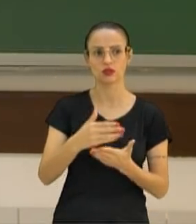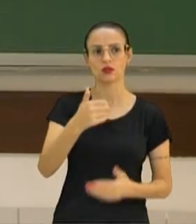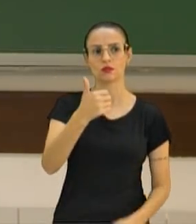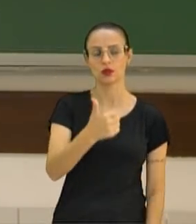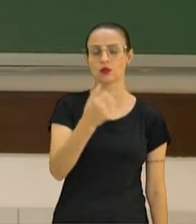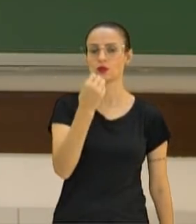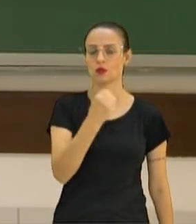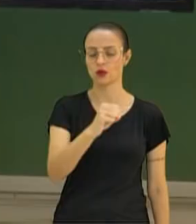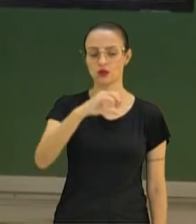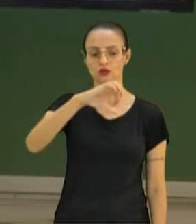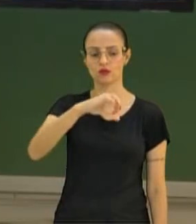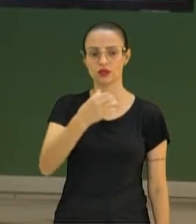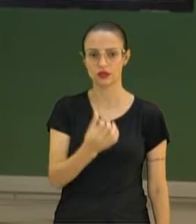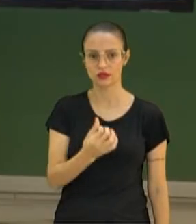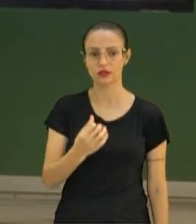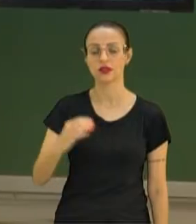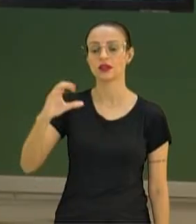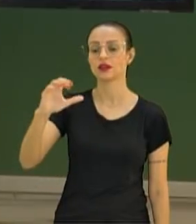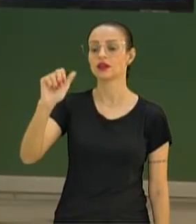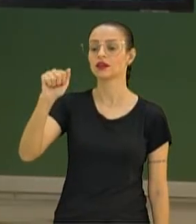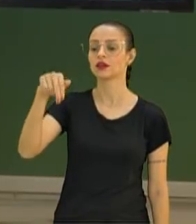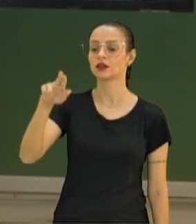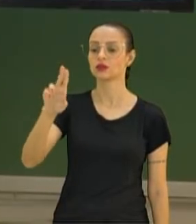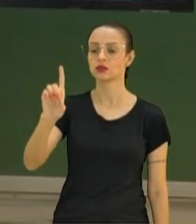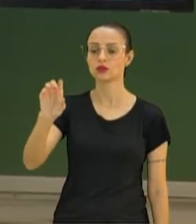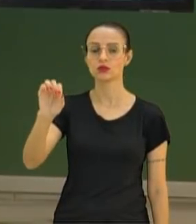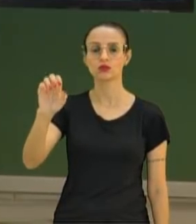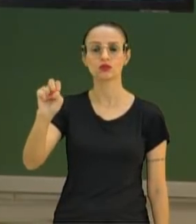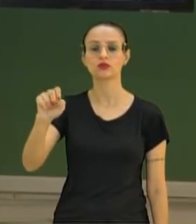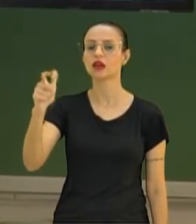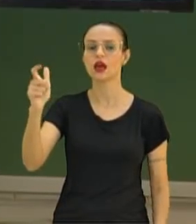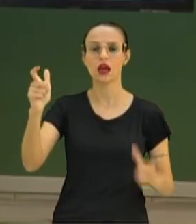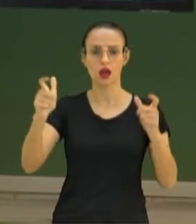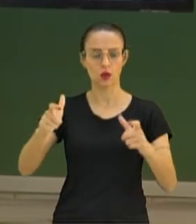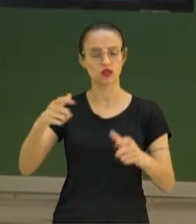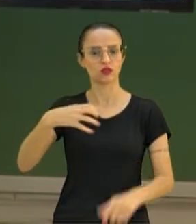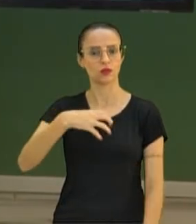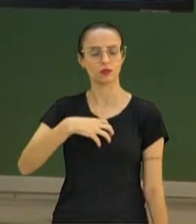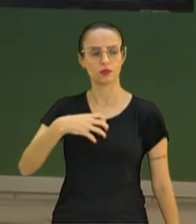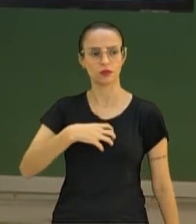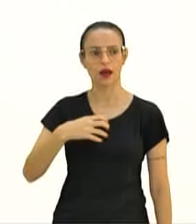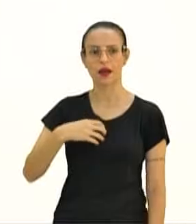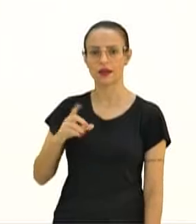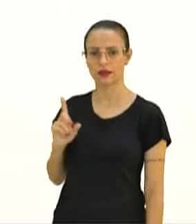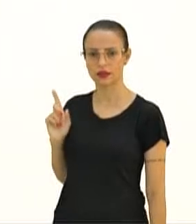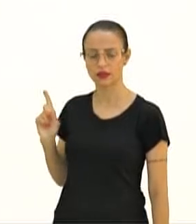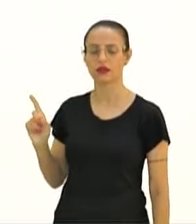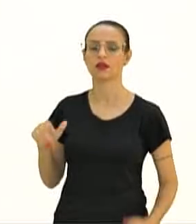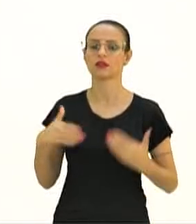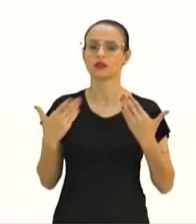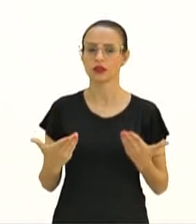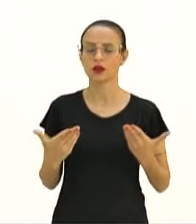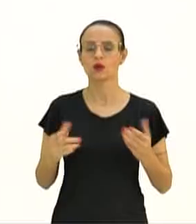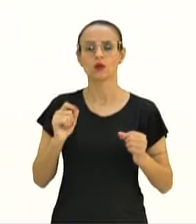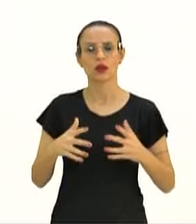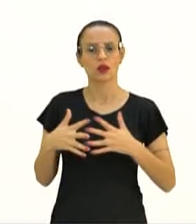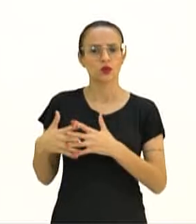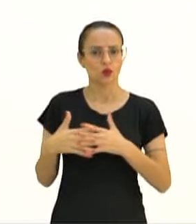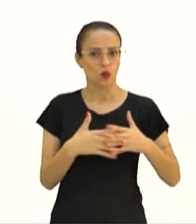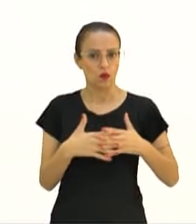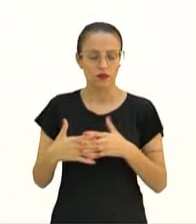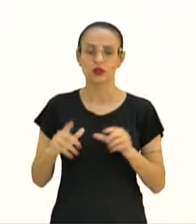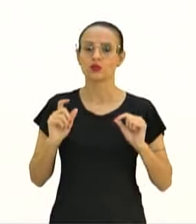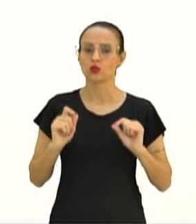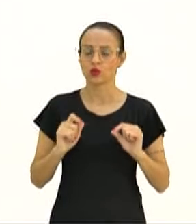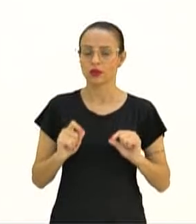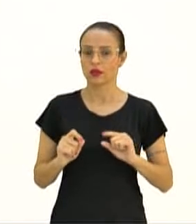1896. Canudos fica na Bahia, né, nessa região do sertão aqui baiano. Então foi um conflito armado que